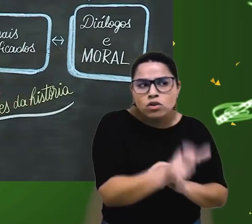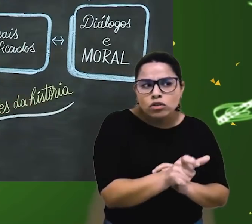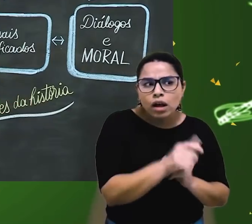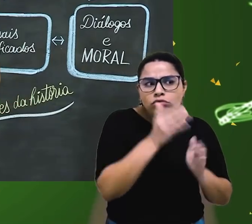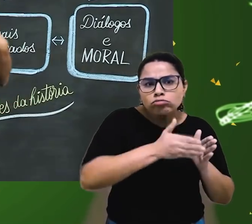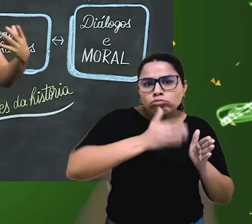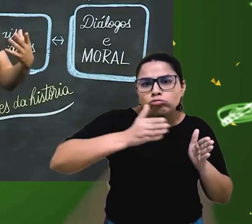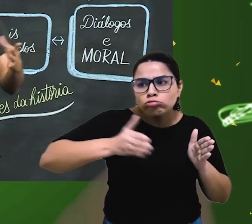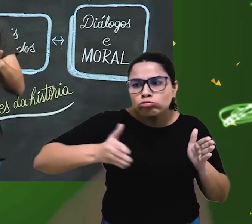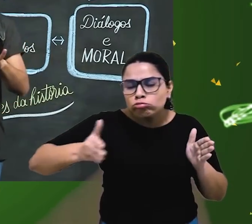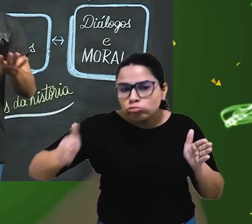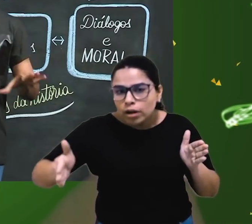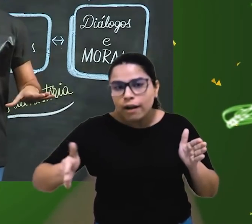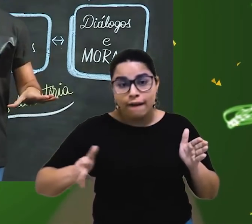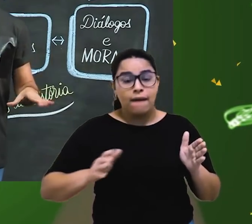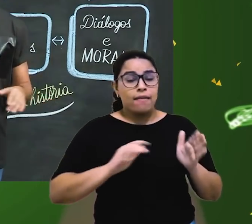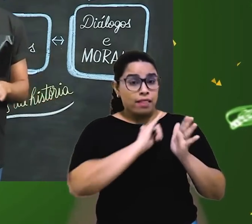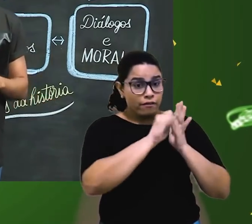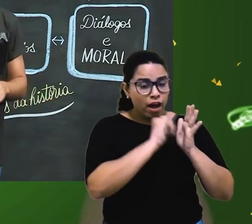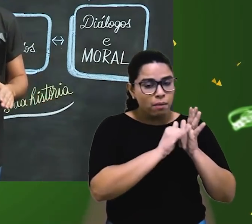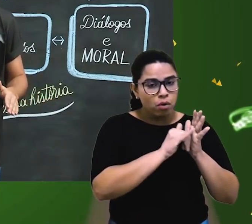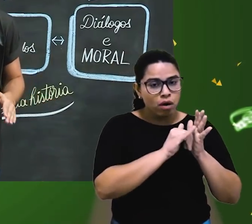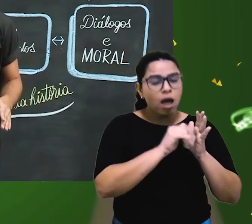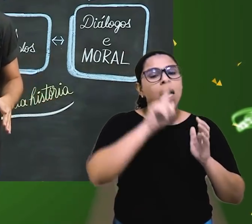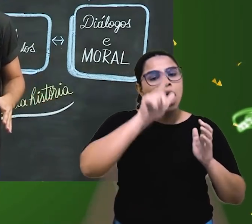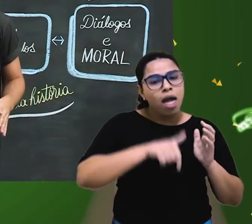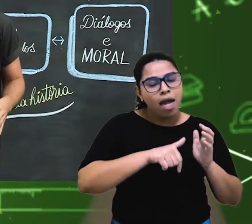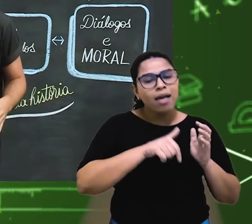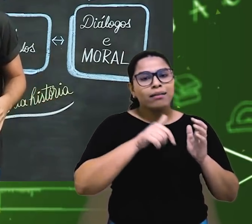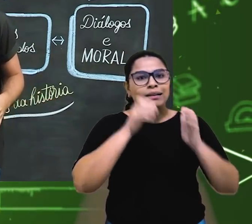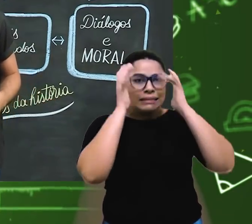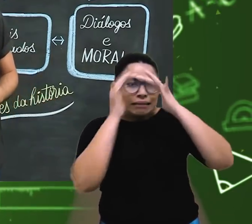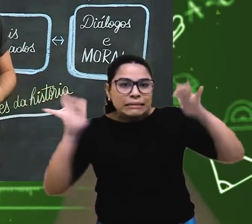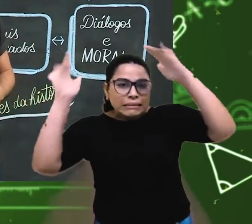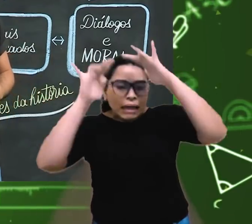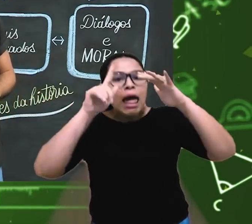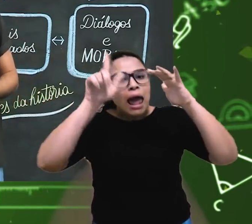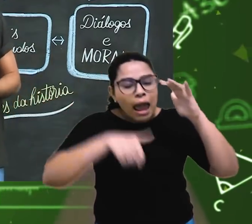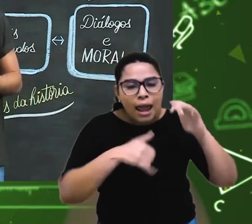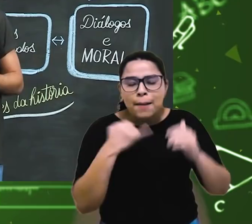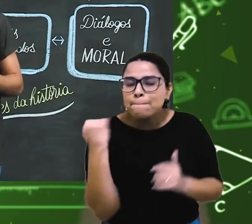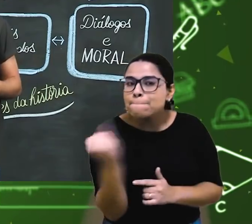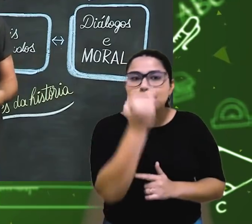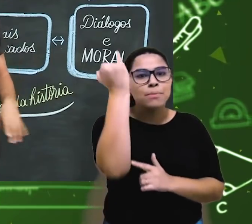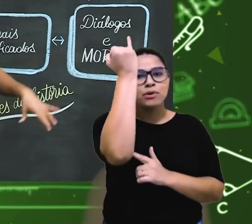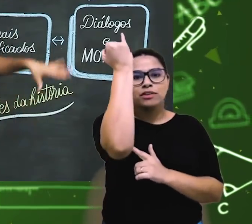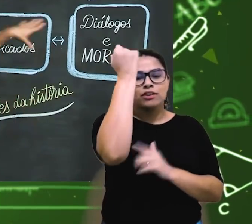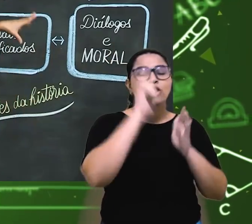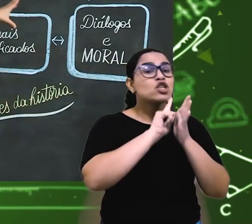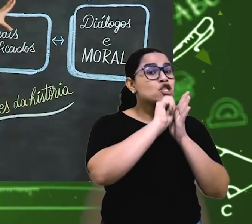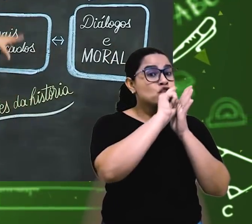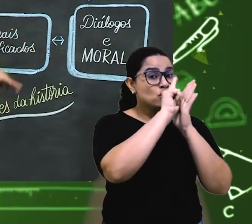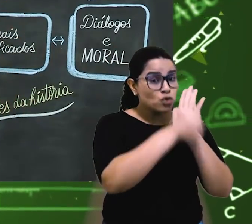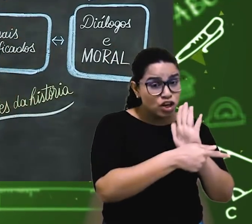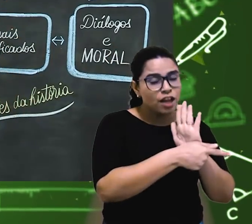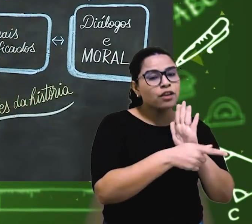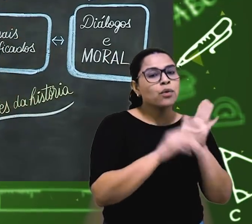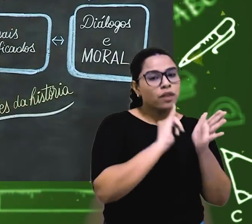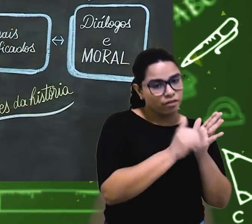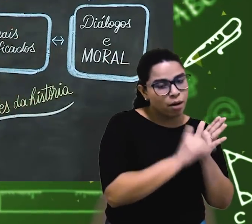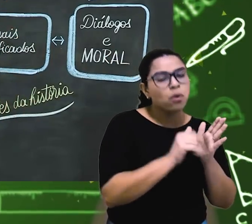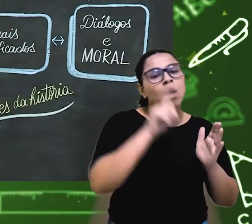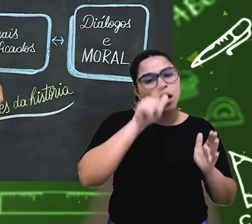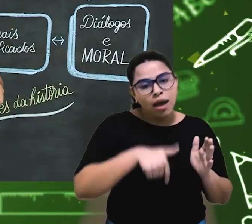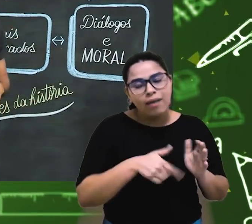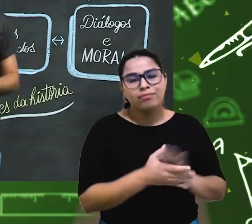da fábula, essa alegoria, essa fantasia é fundamental. Ela faz parte do cerne do gênero, que é, de fato, brincar com essas